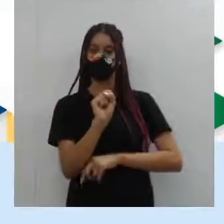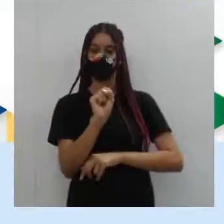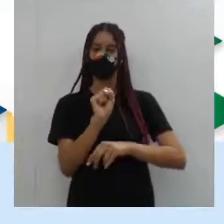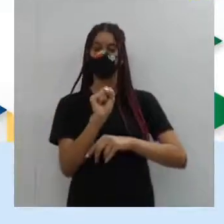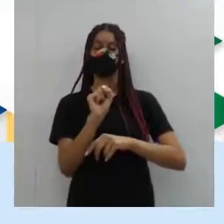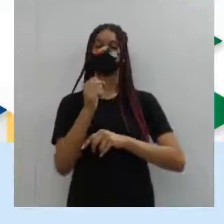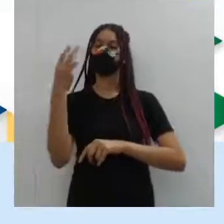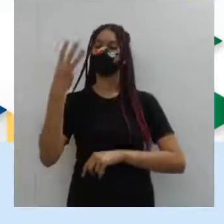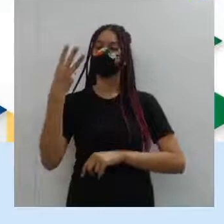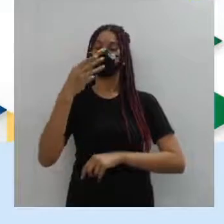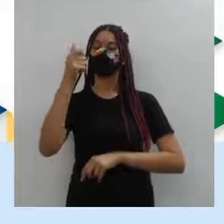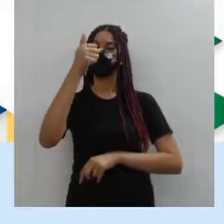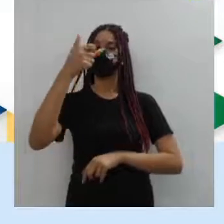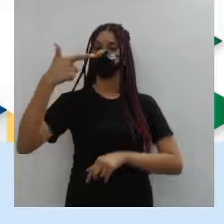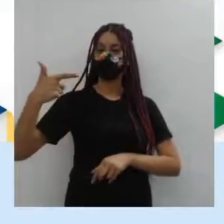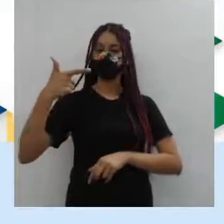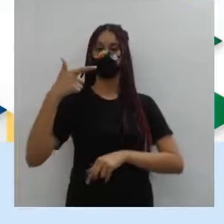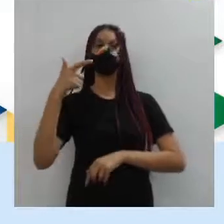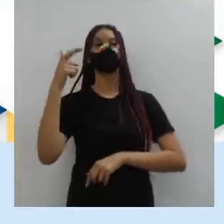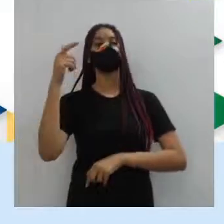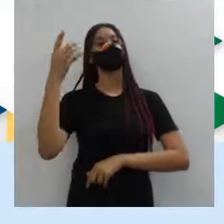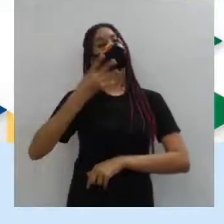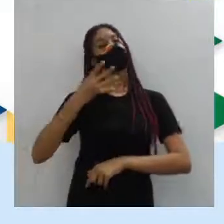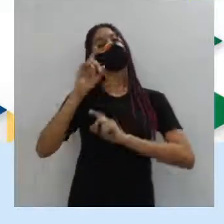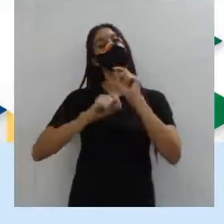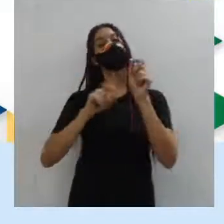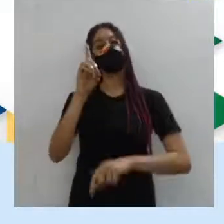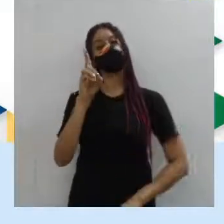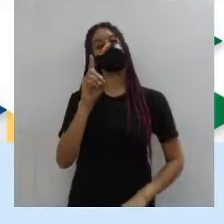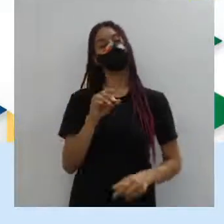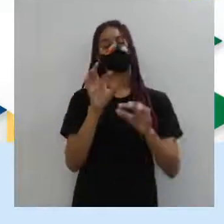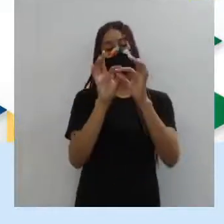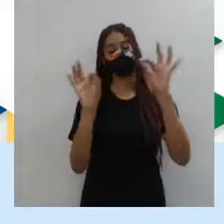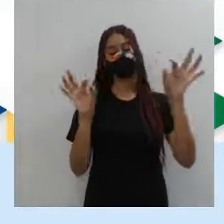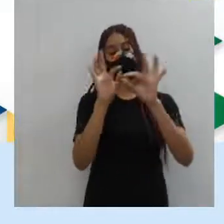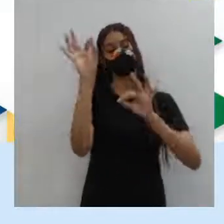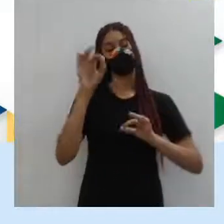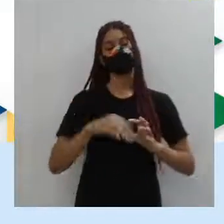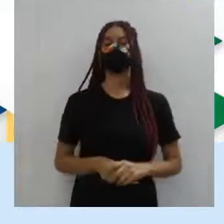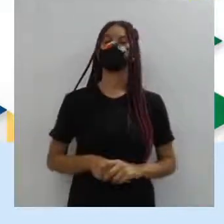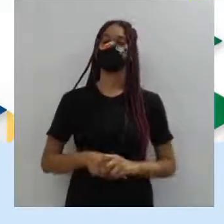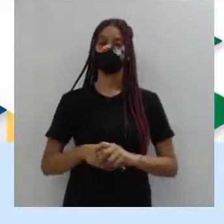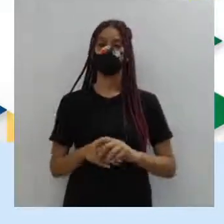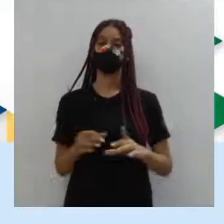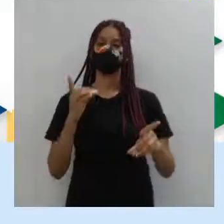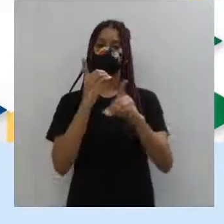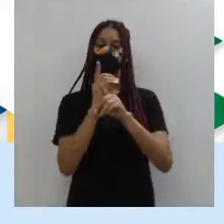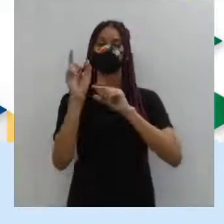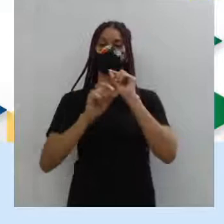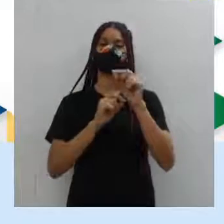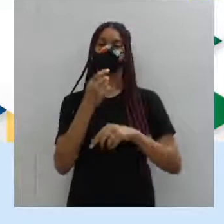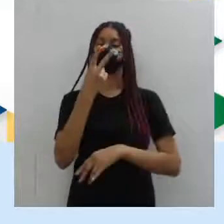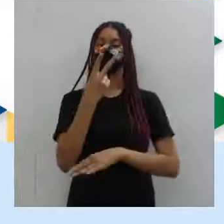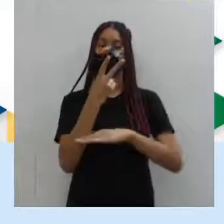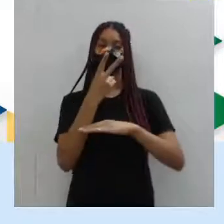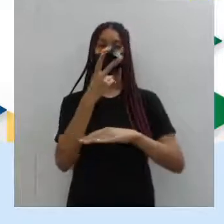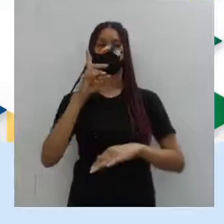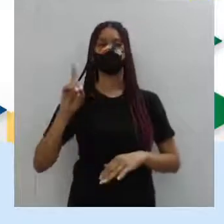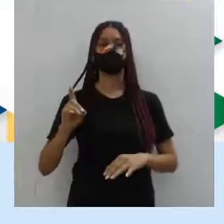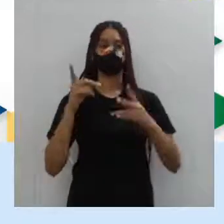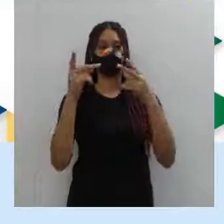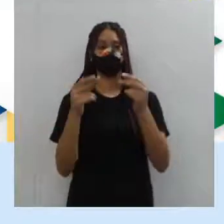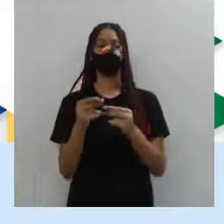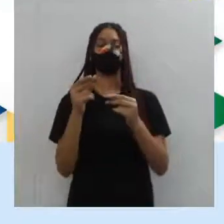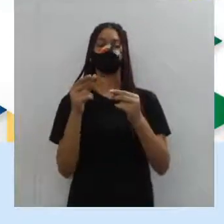o 12, a quarta proporcional é a letra D. Então, fazendo o produto dos meios pelos extremos, nós temos 2D